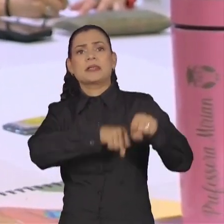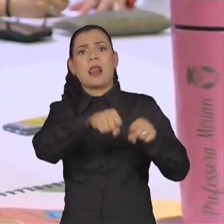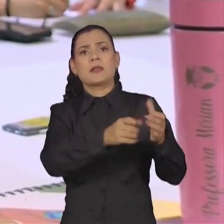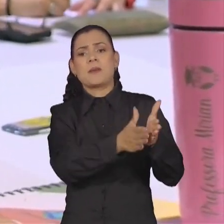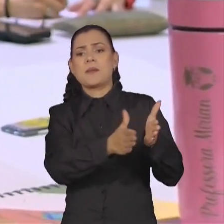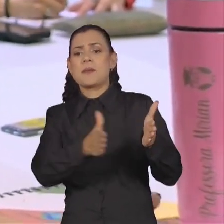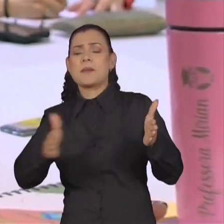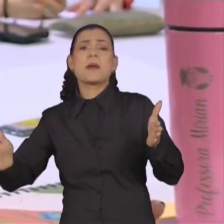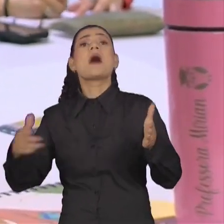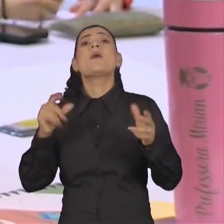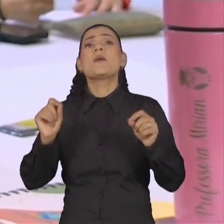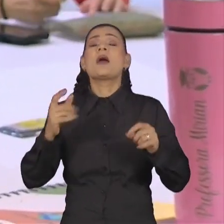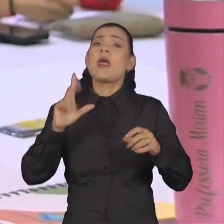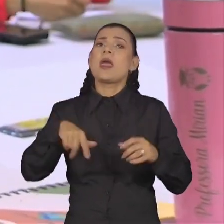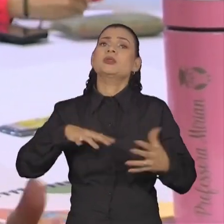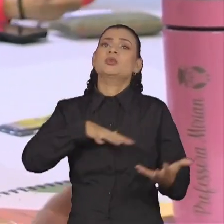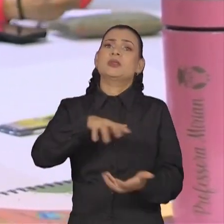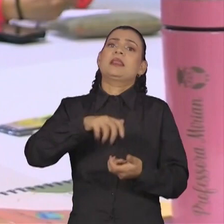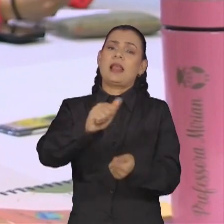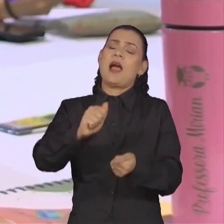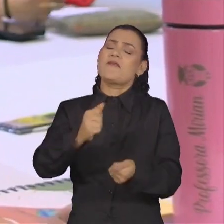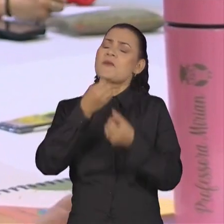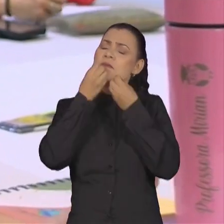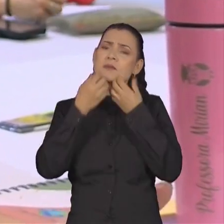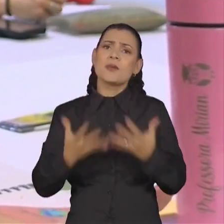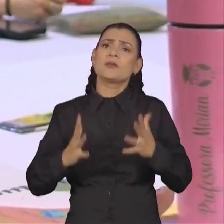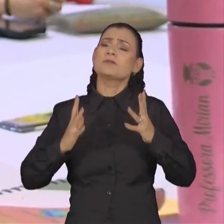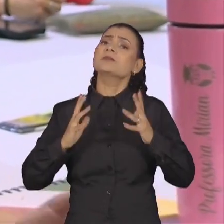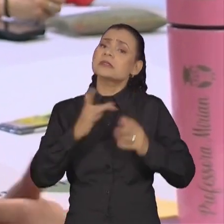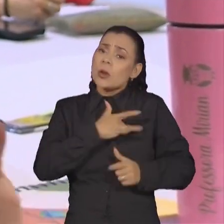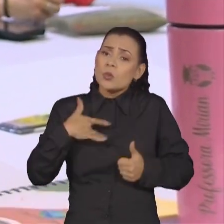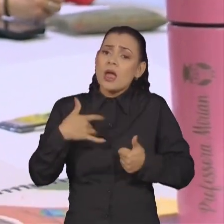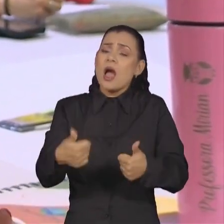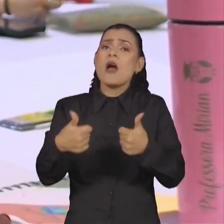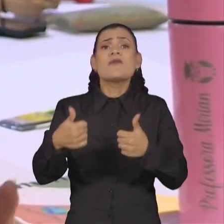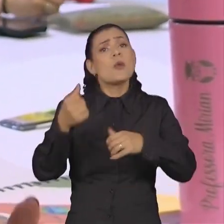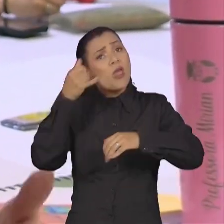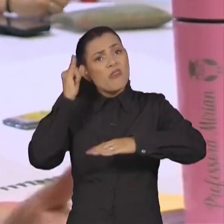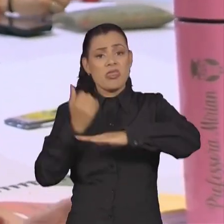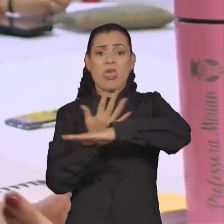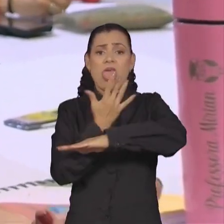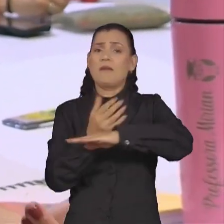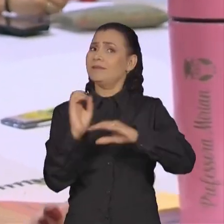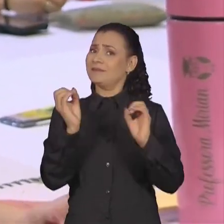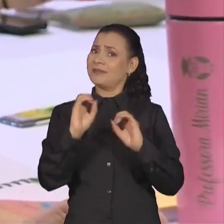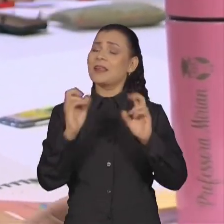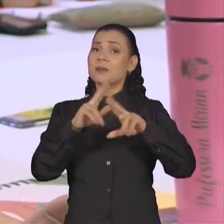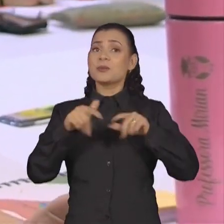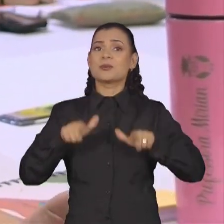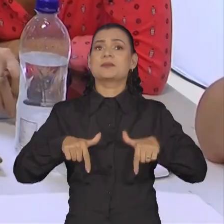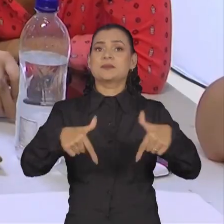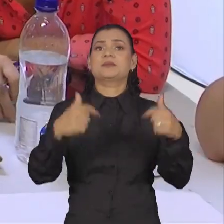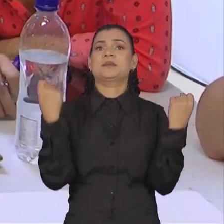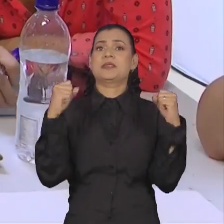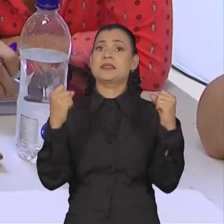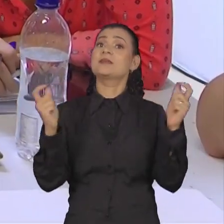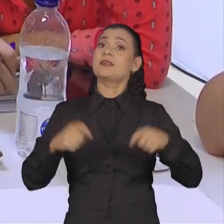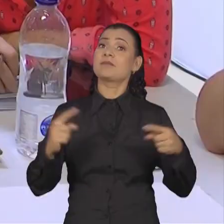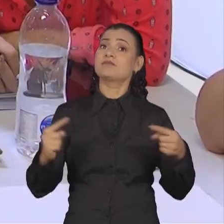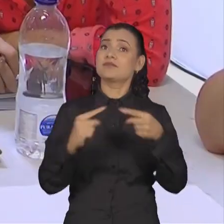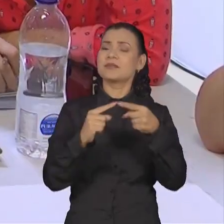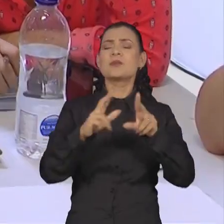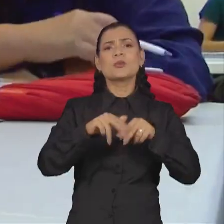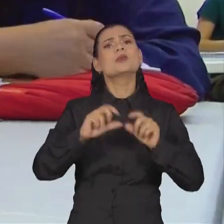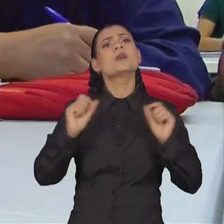de transporte limpo, sustentável, não polui o meio ambiente e também auxilia na prática de exercícios. A atividade